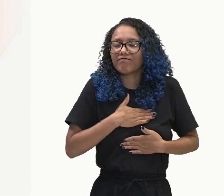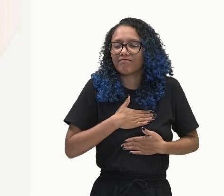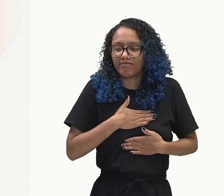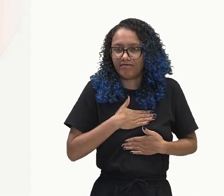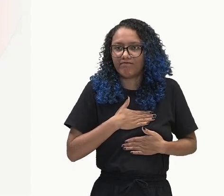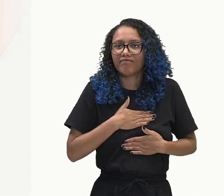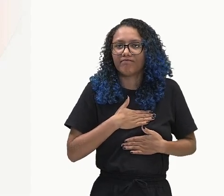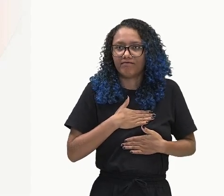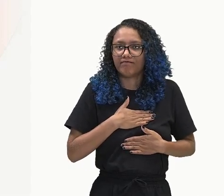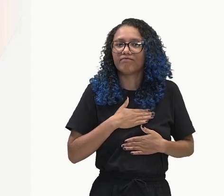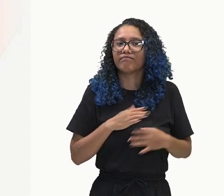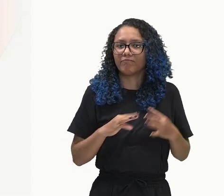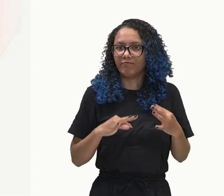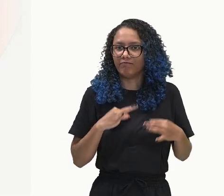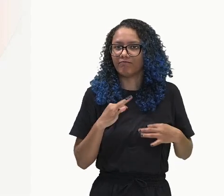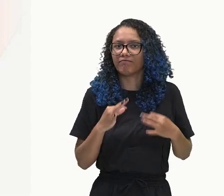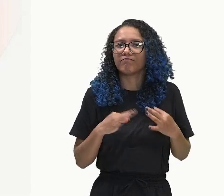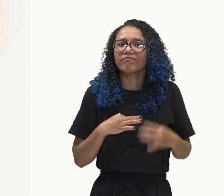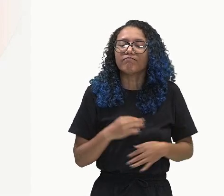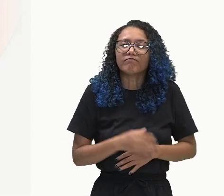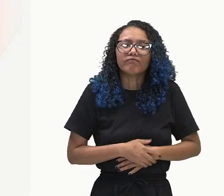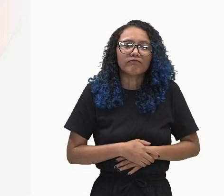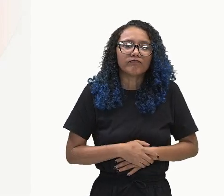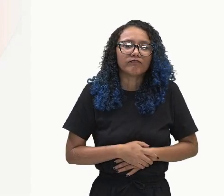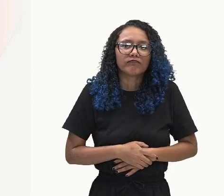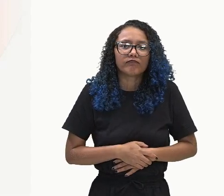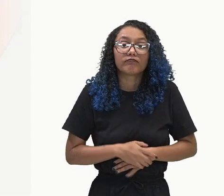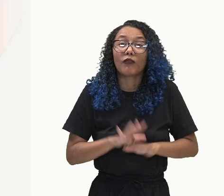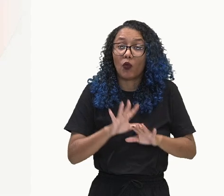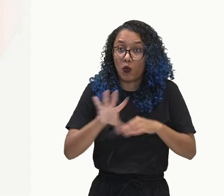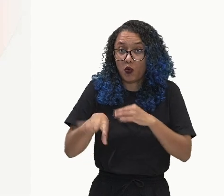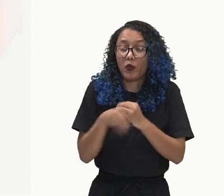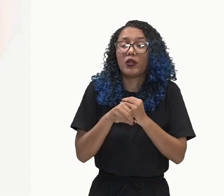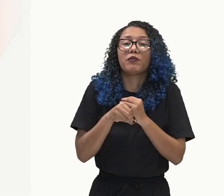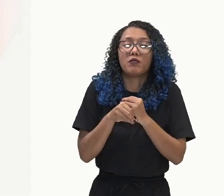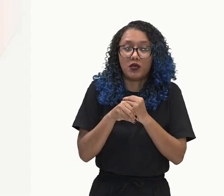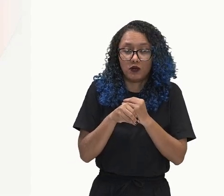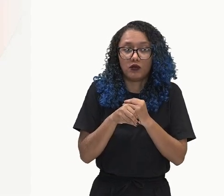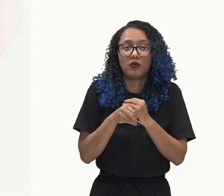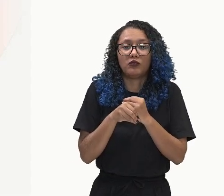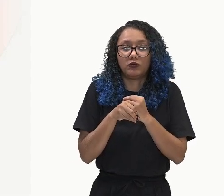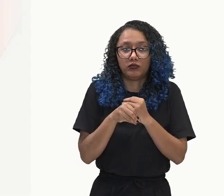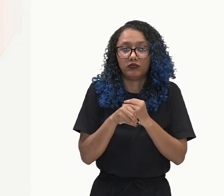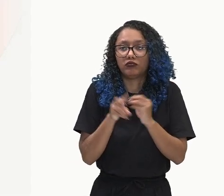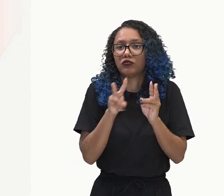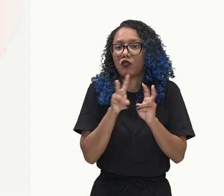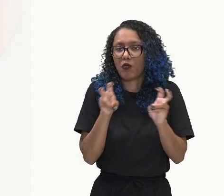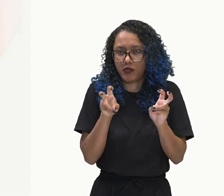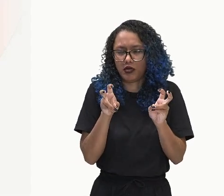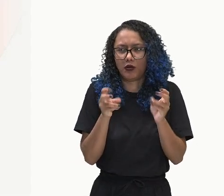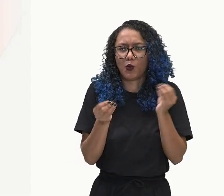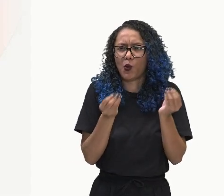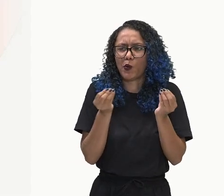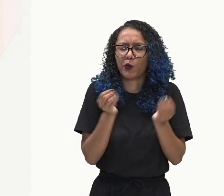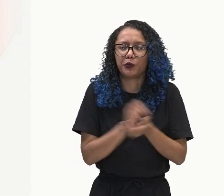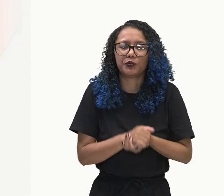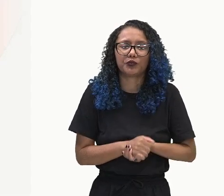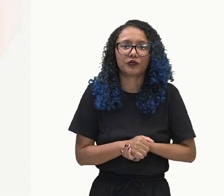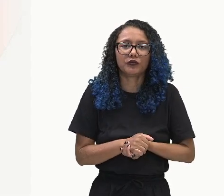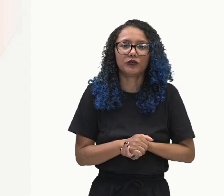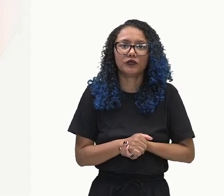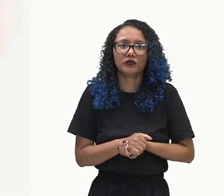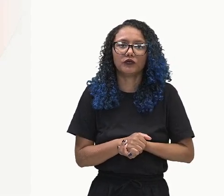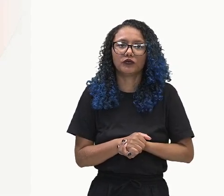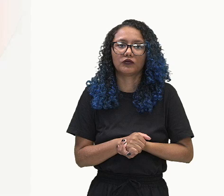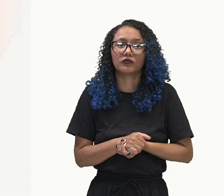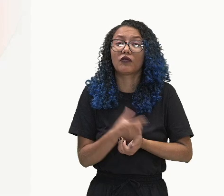ser responsável pelo prazer, eu faço aqui um adendo sobre a participação direta de